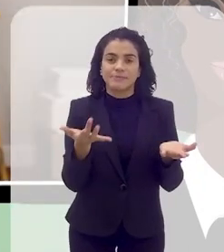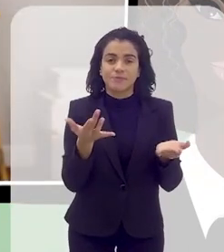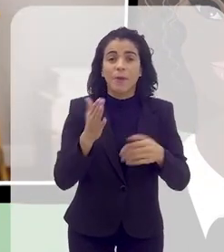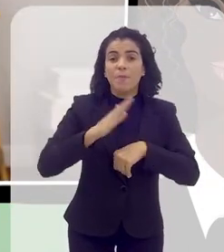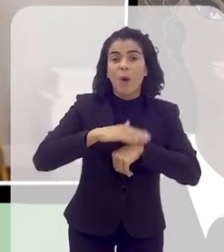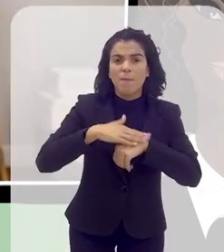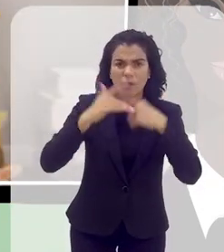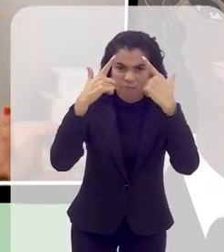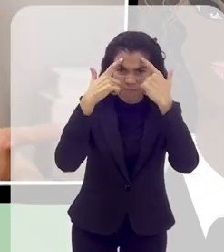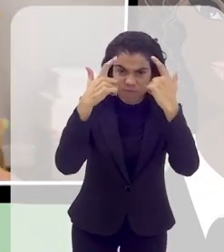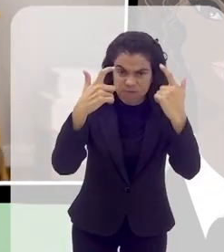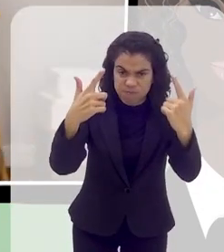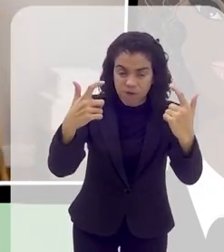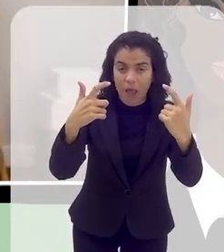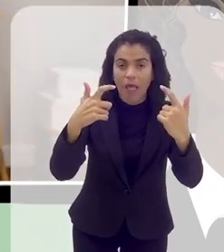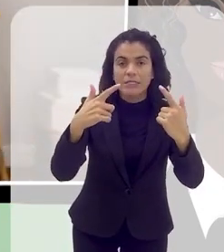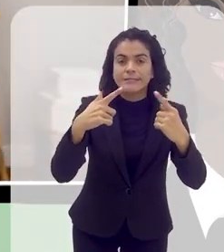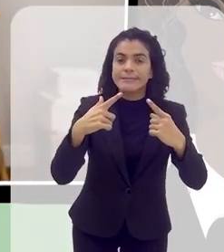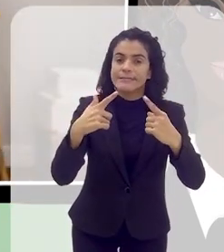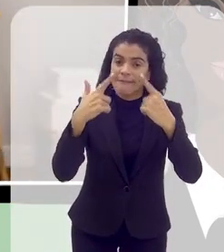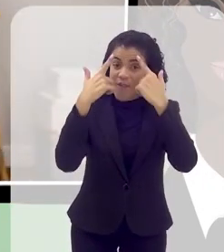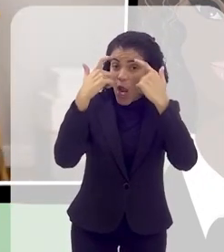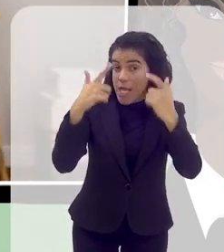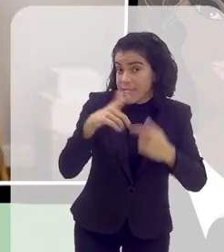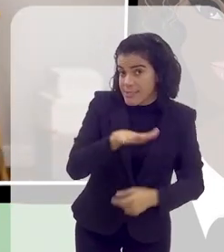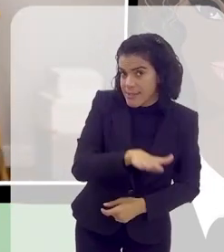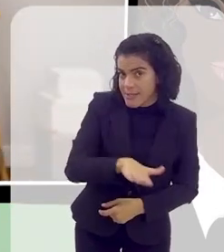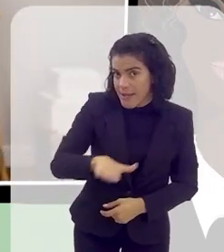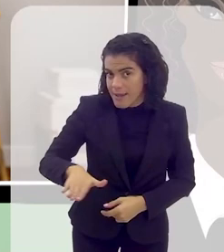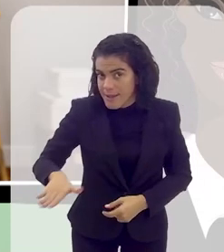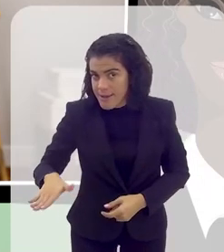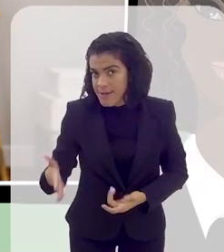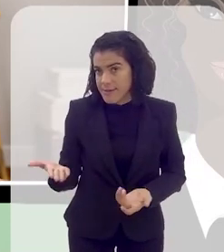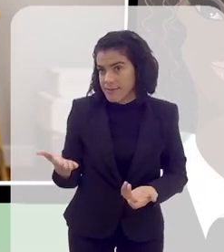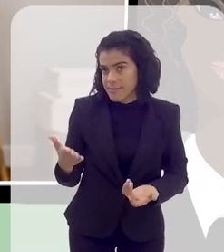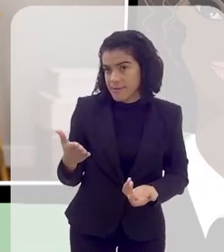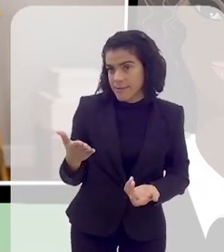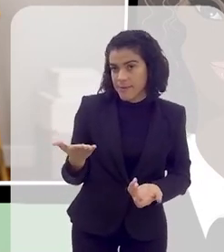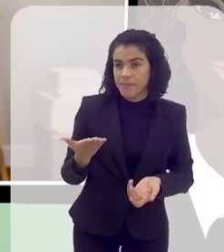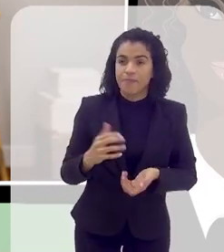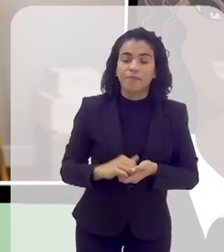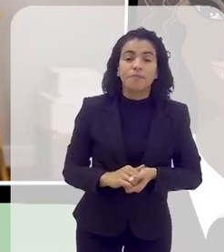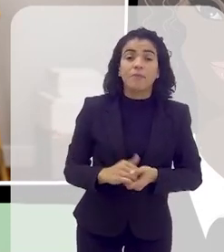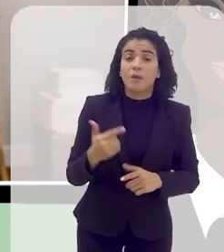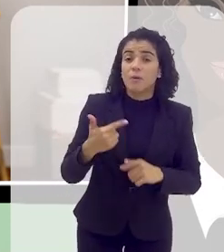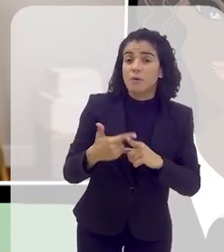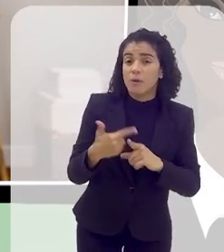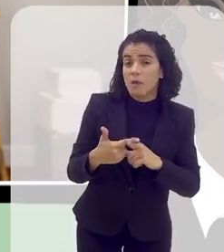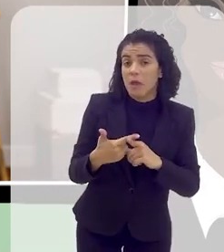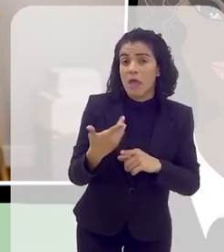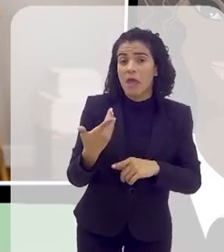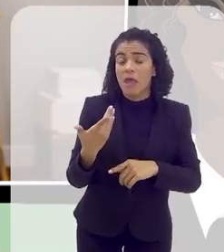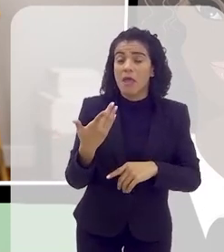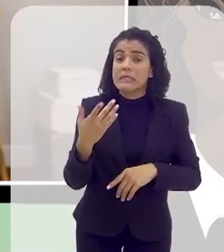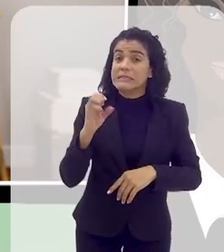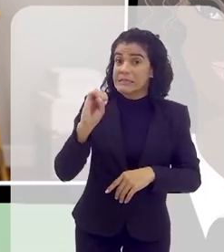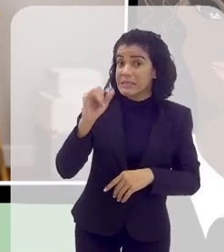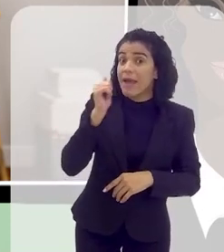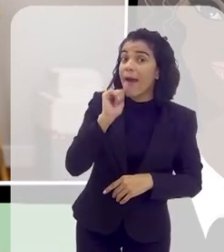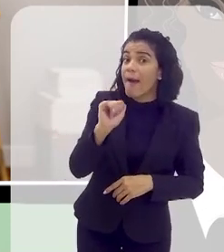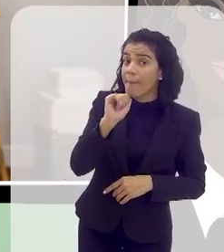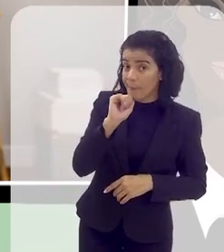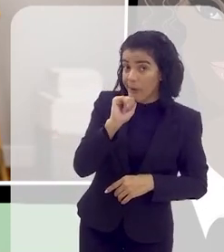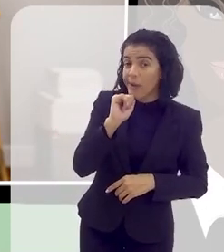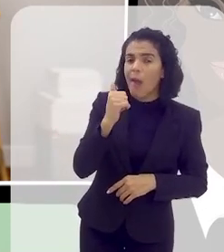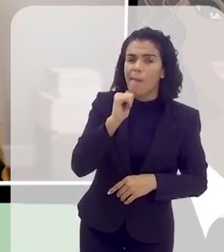eu vou citar momentos de agressividade da criança, do filho, não necessariamente uma criança. Porque talvez se